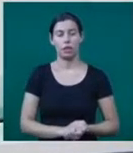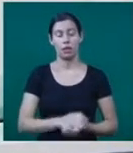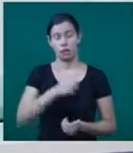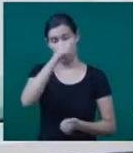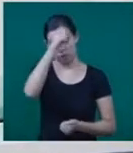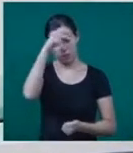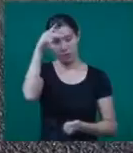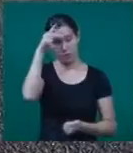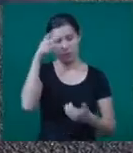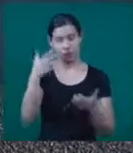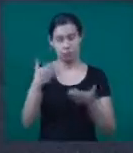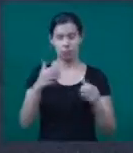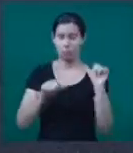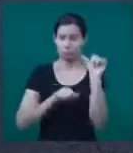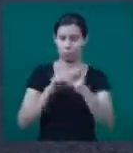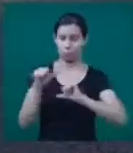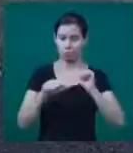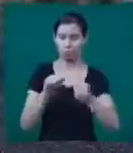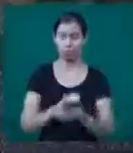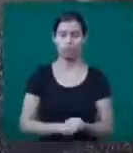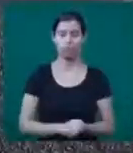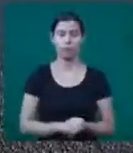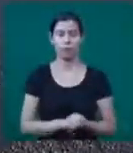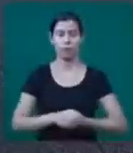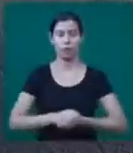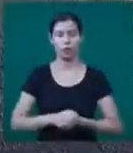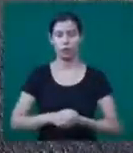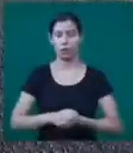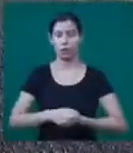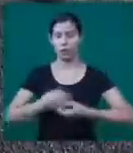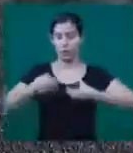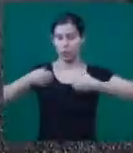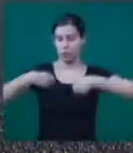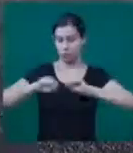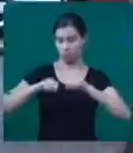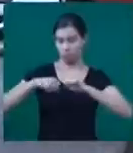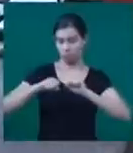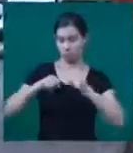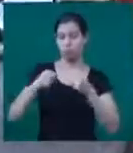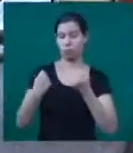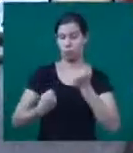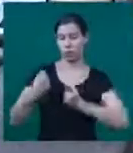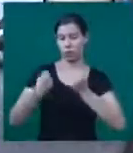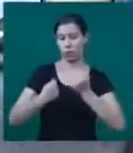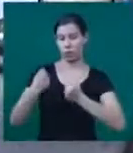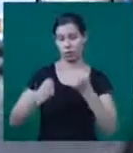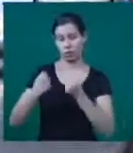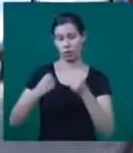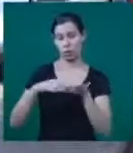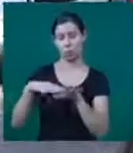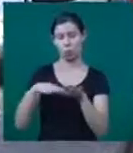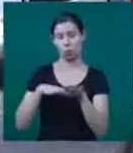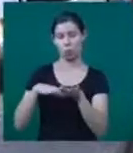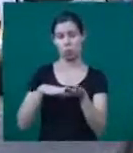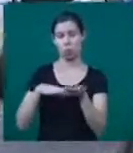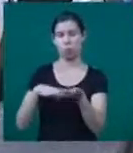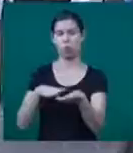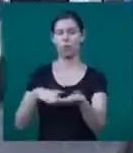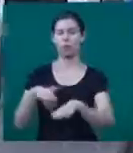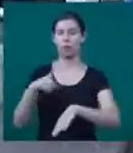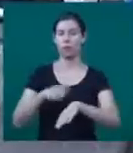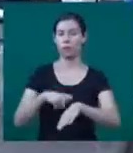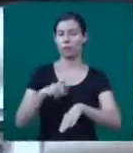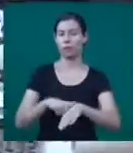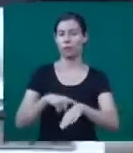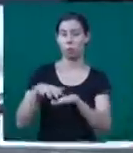algumas mudanças. Carros e motos por toda parte. Quando é horário de pico, então, o trânsito no